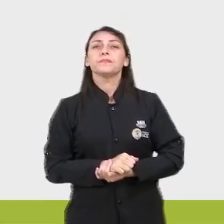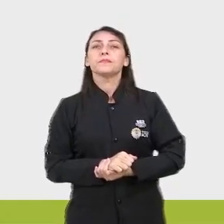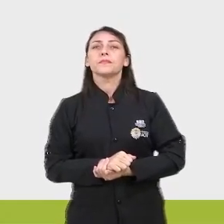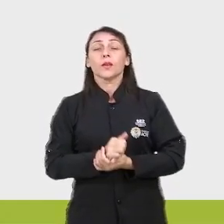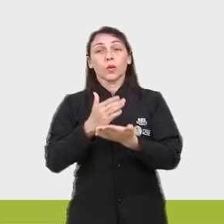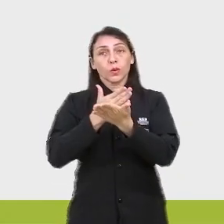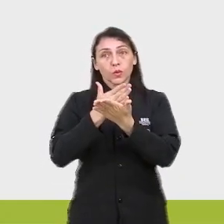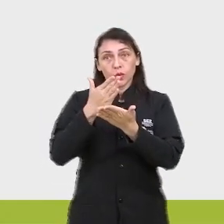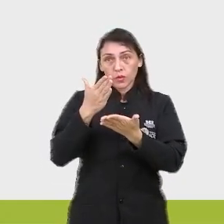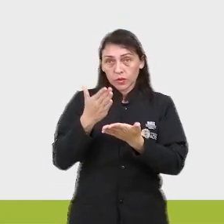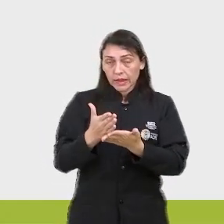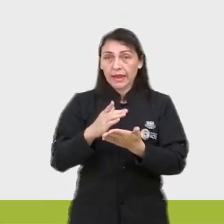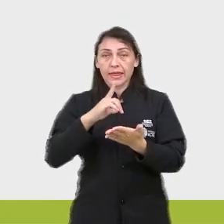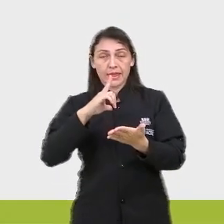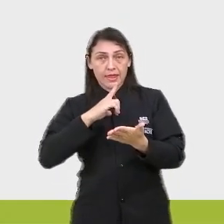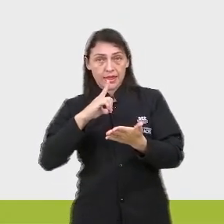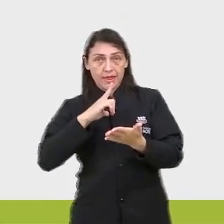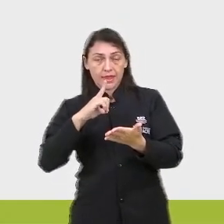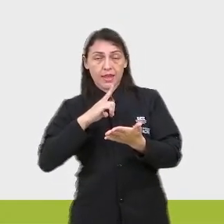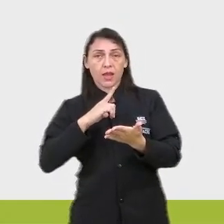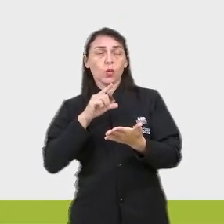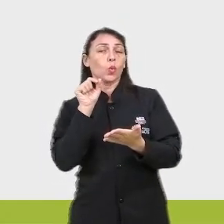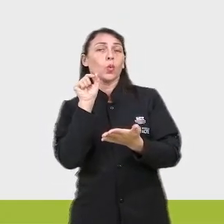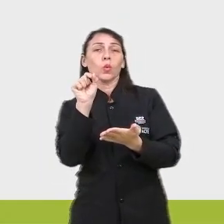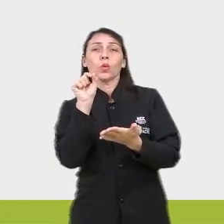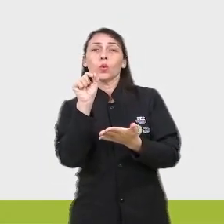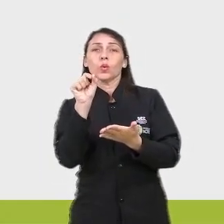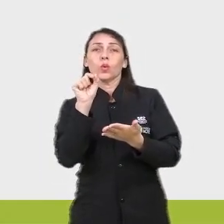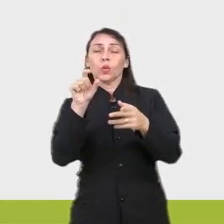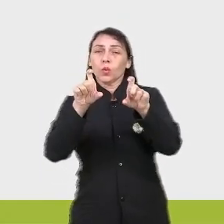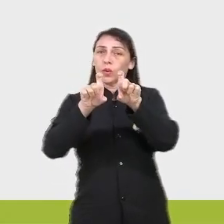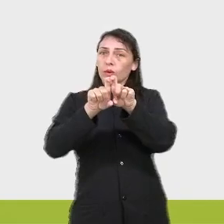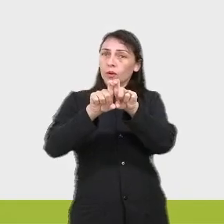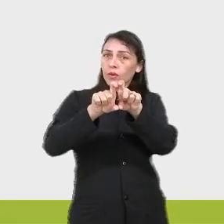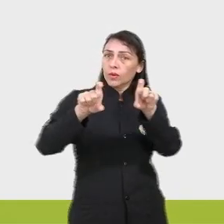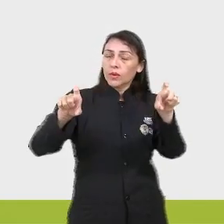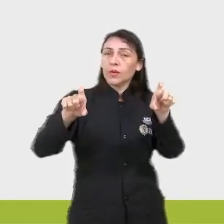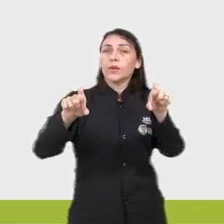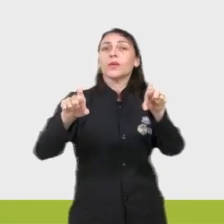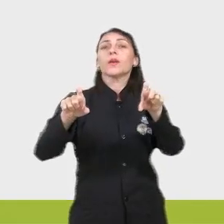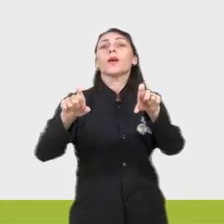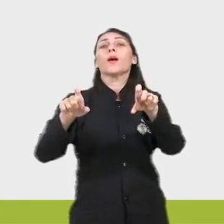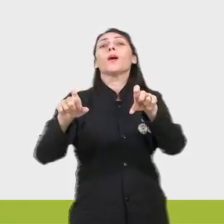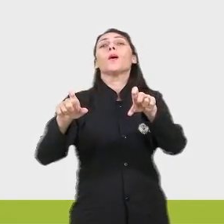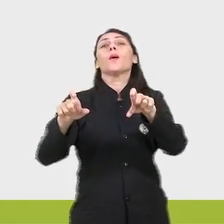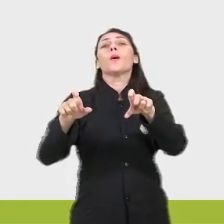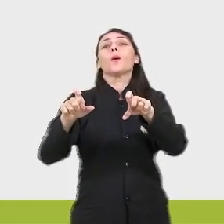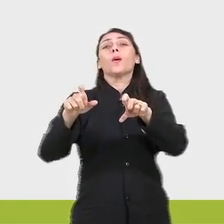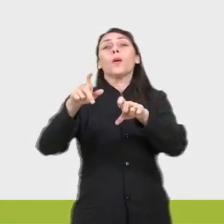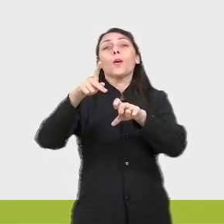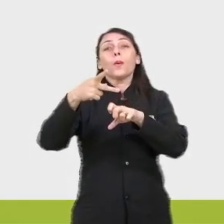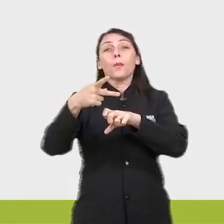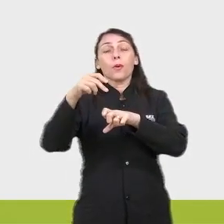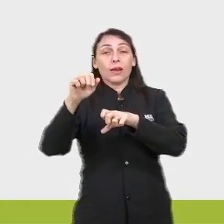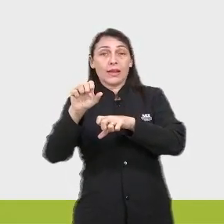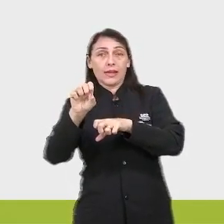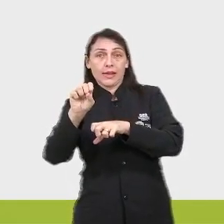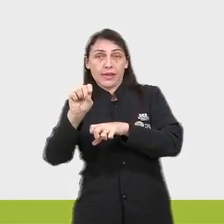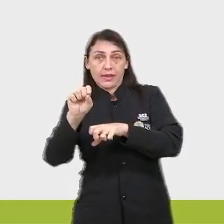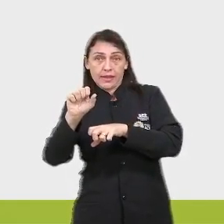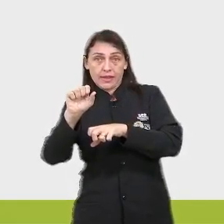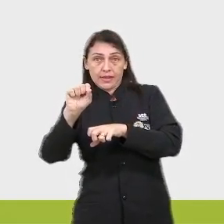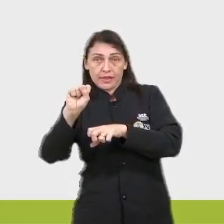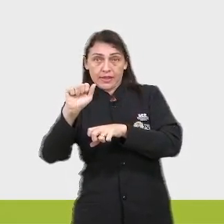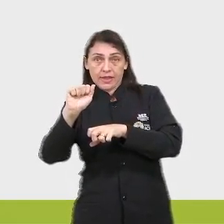No início, a gente tem lá uma expressão, um provérbio zapoteco, da região de Zapoteca, que fica